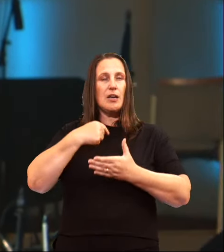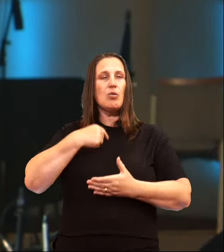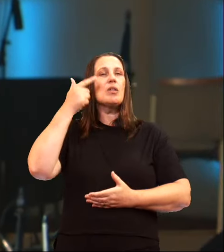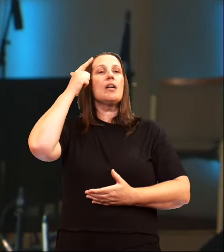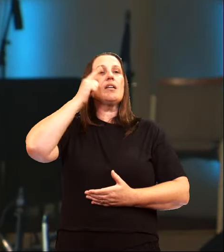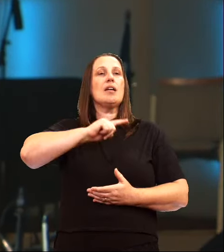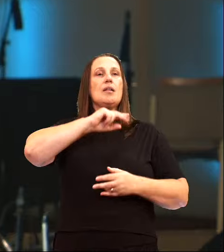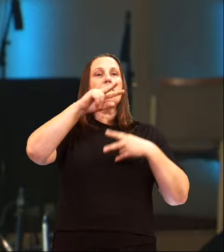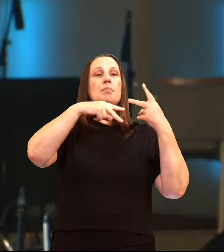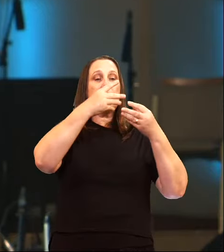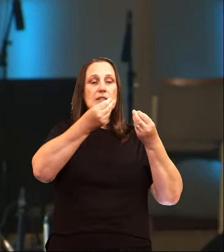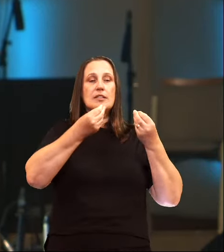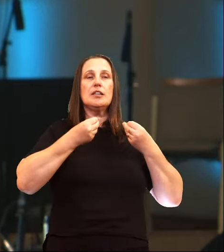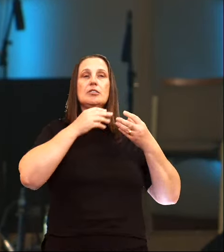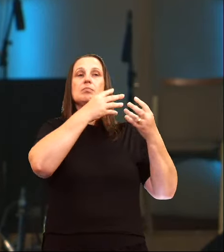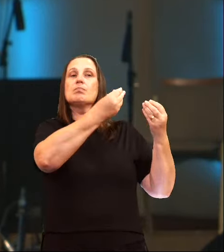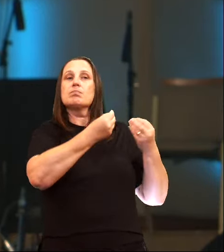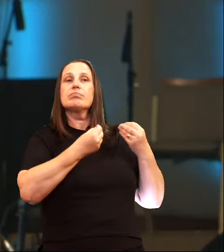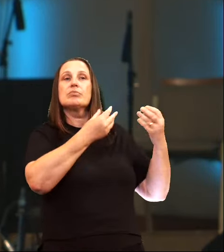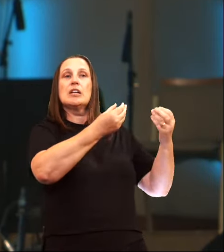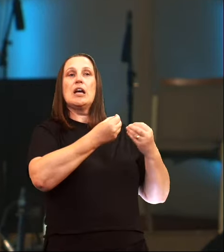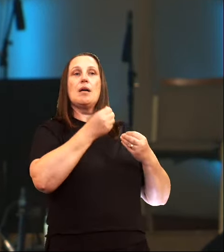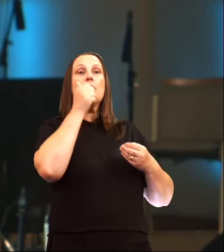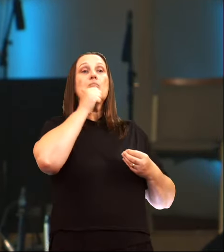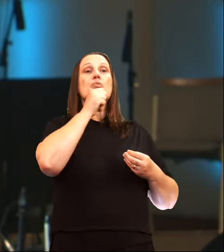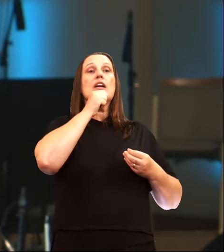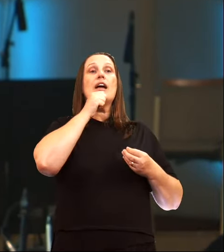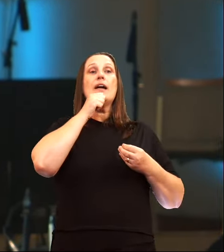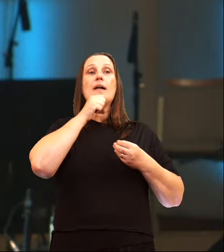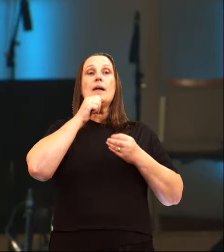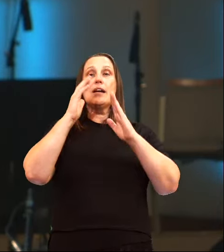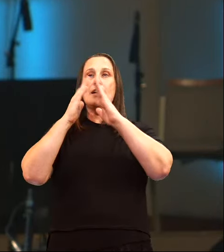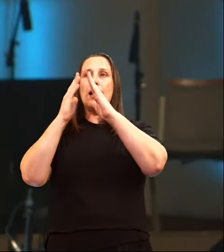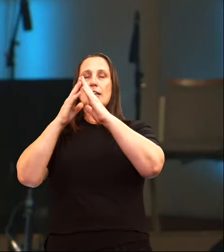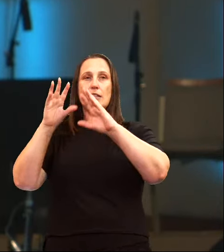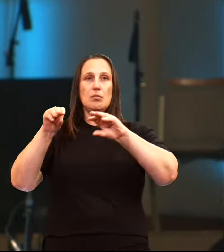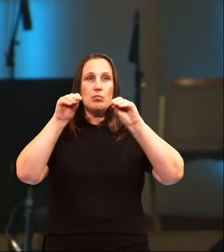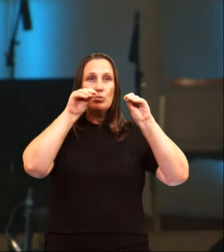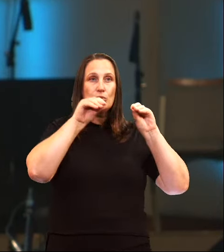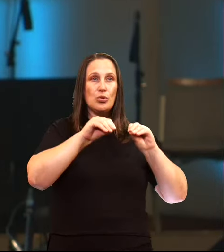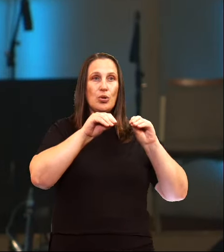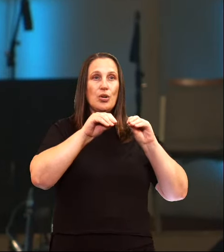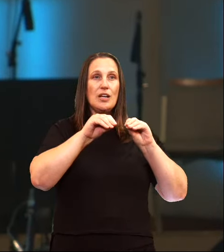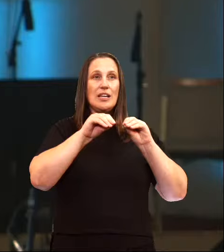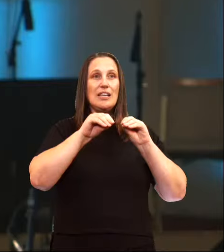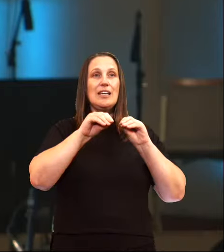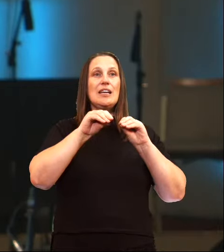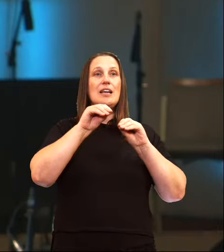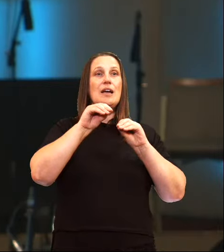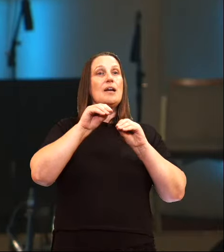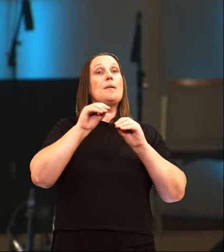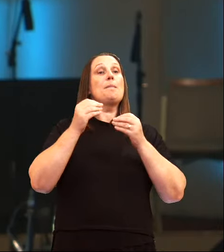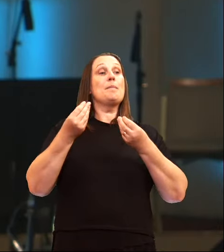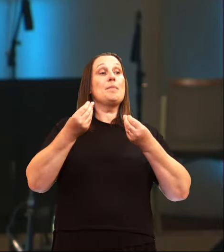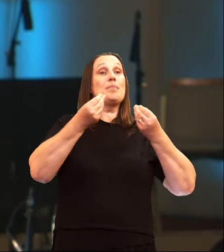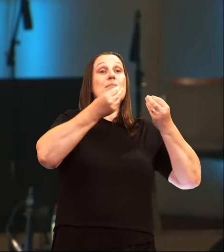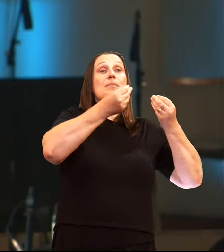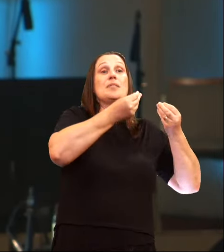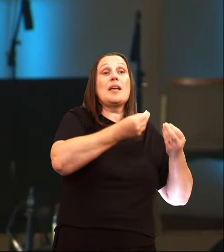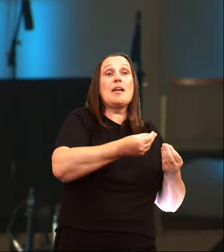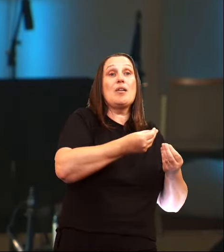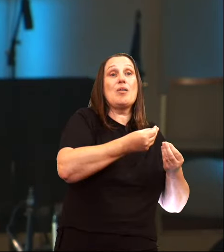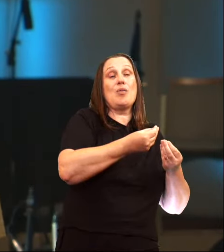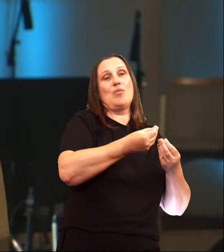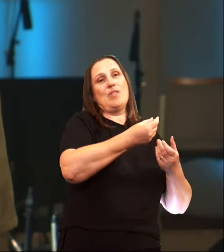Teve uma irmã que fez uma mudança. Ela resolveu fazer lá uma reforma na casa, comprou móveis novos, perguntou se eu não queria.